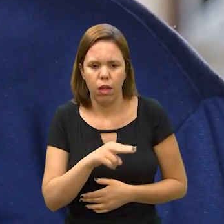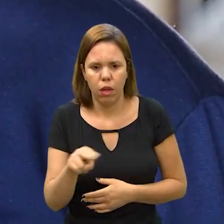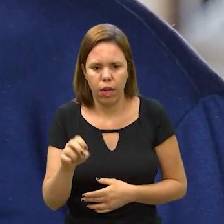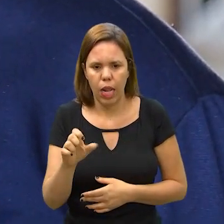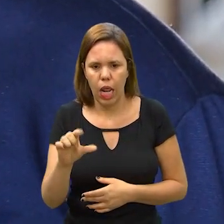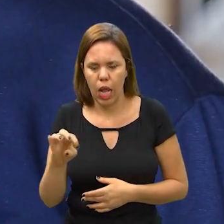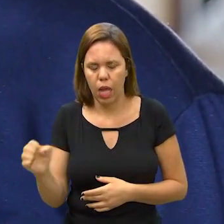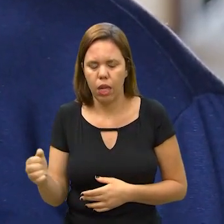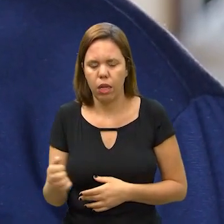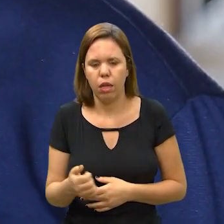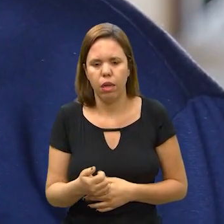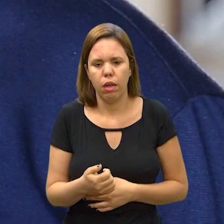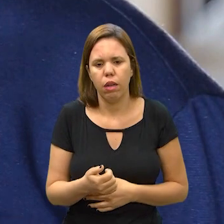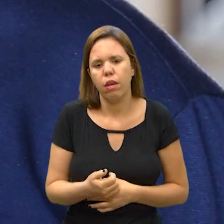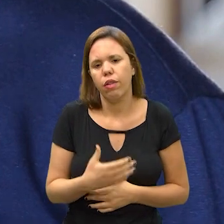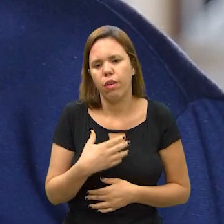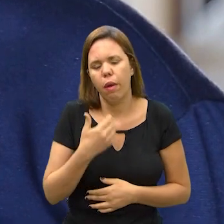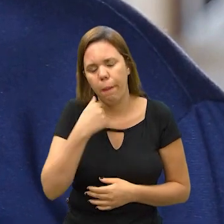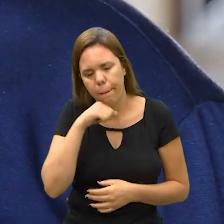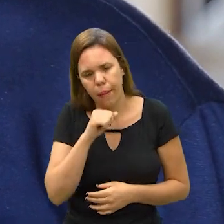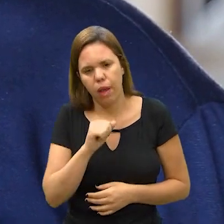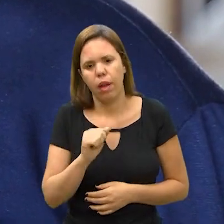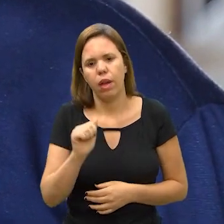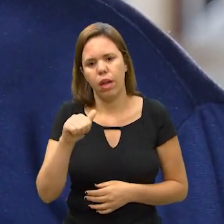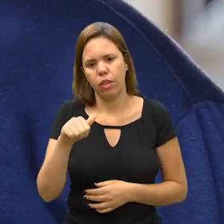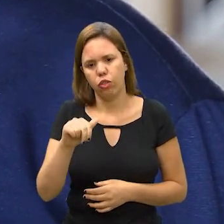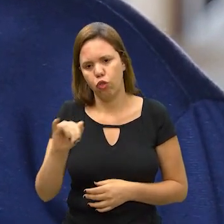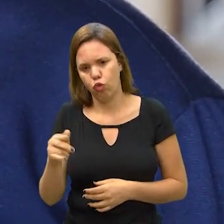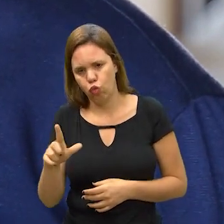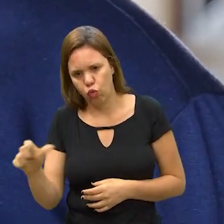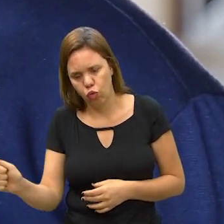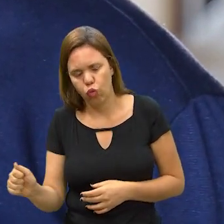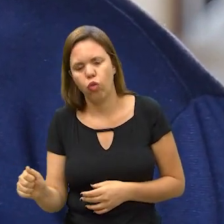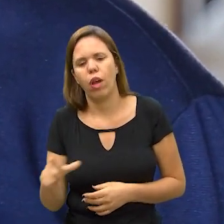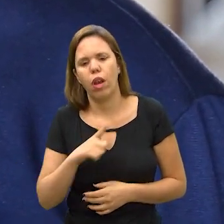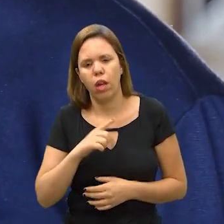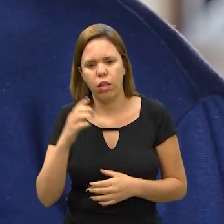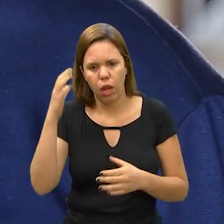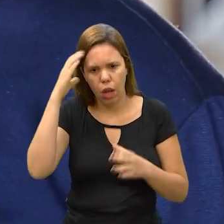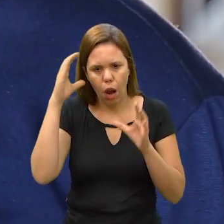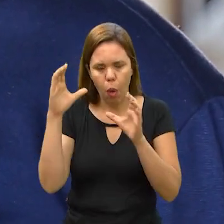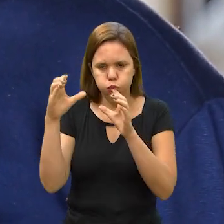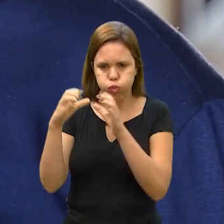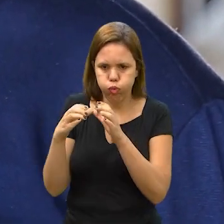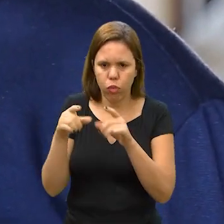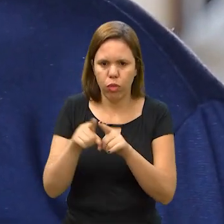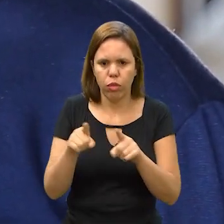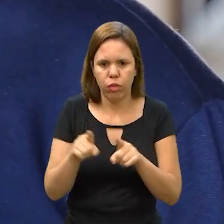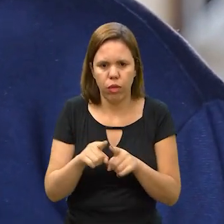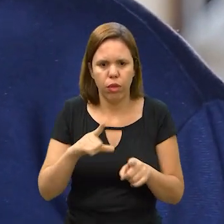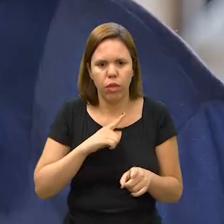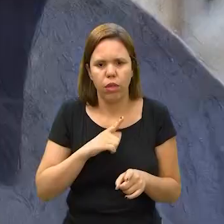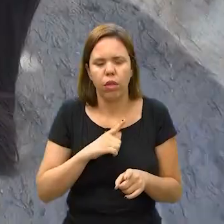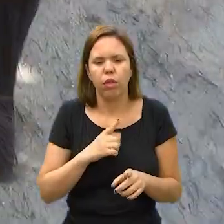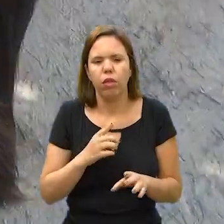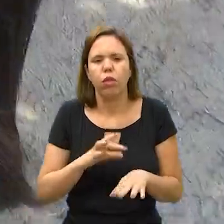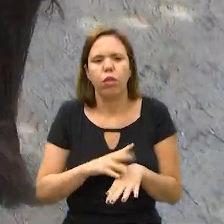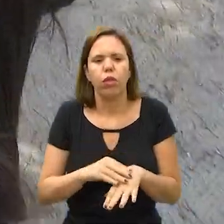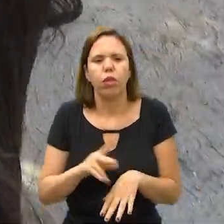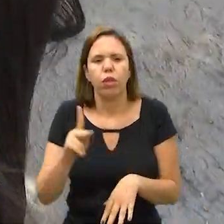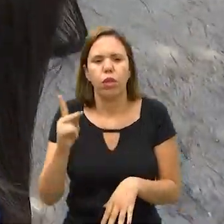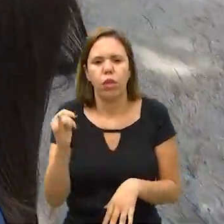da Júlia Eloá, de 5 anos, portadora da hidrocefalia. Ela tem uma hipotonia também, que os médicos não descobrem o que